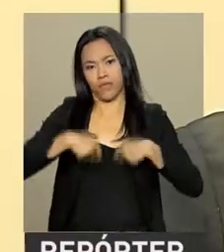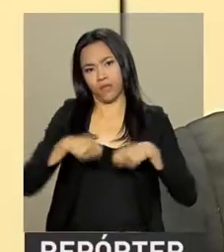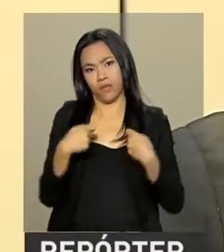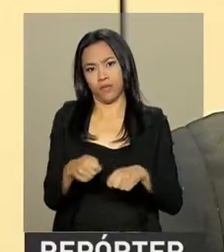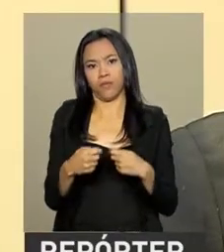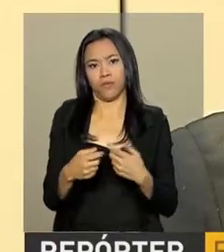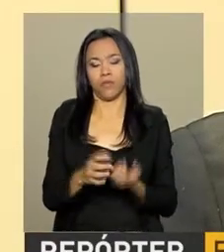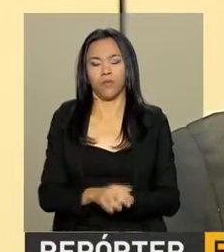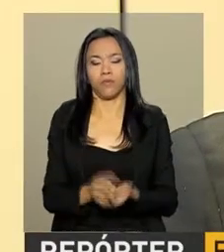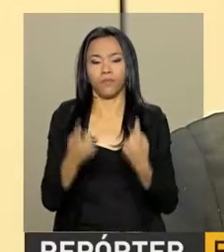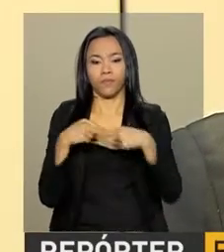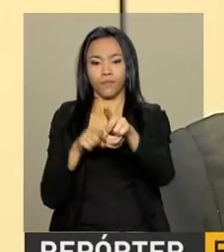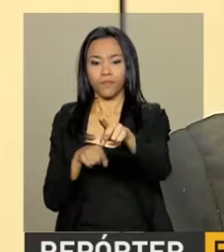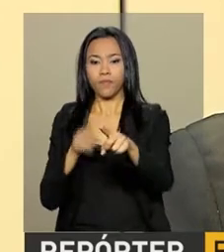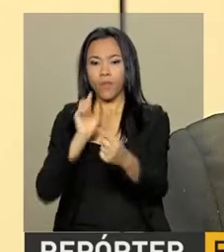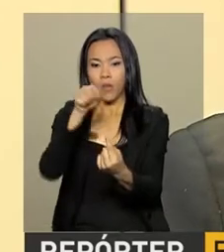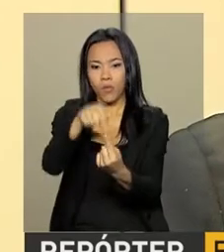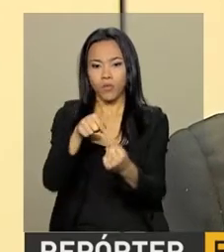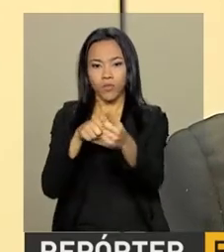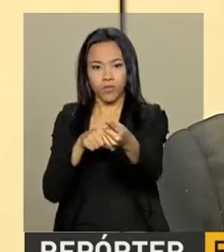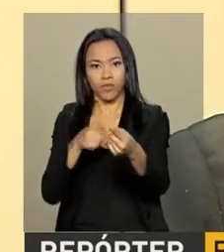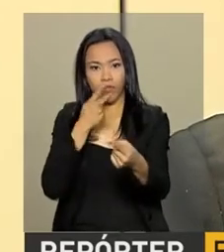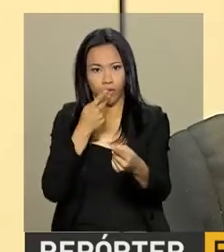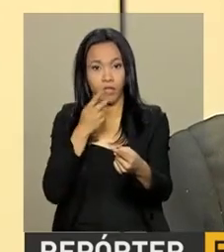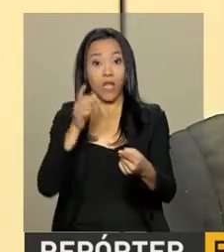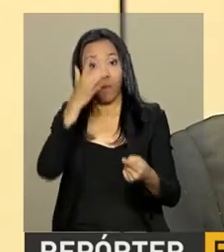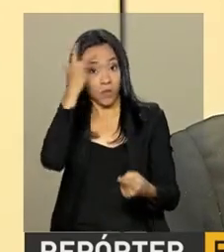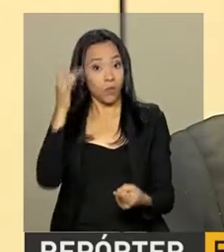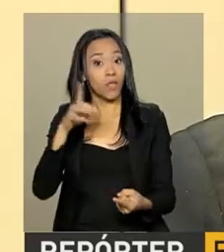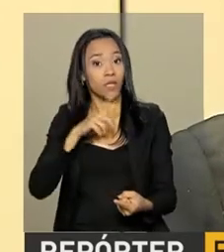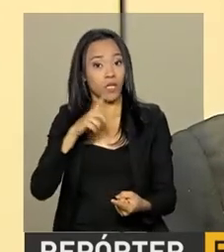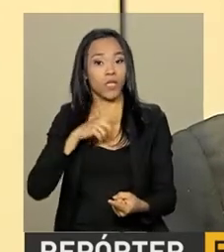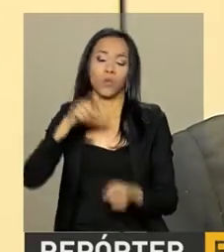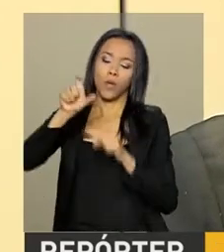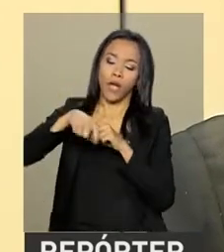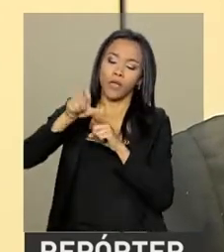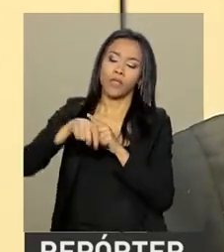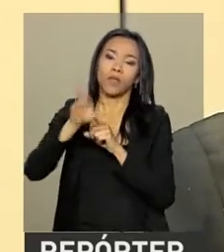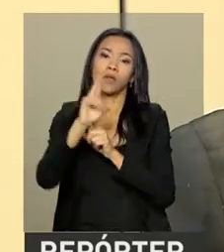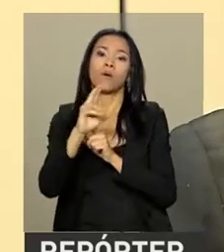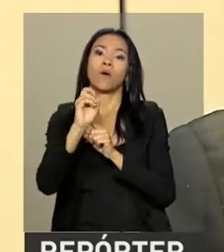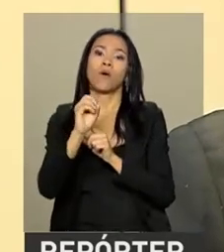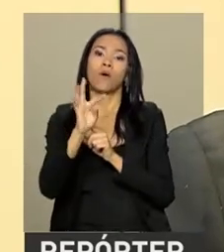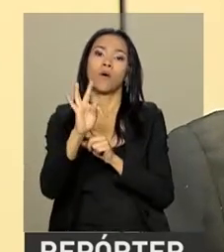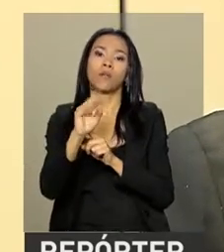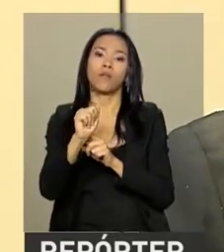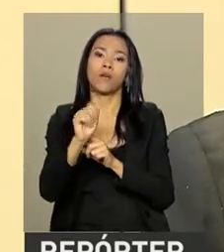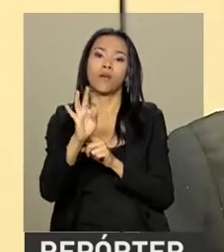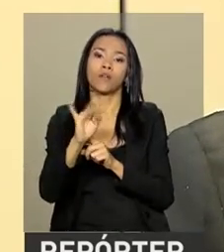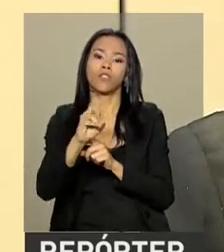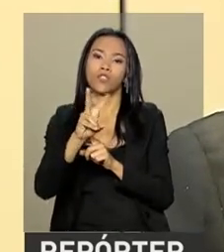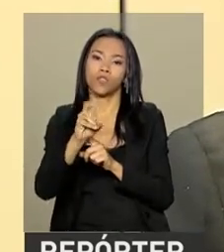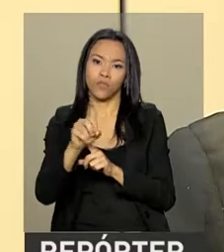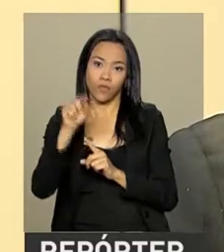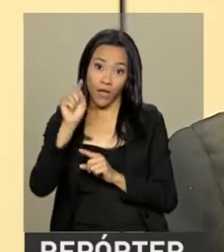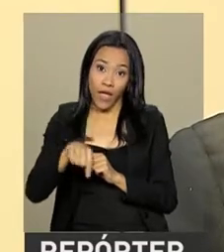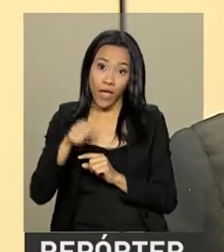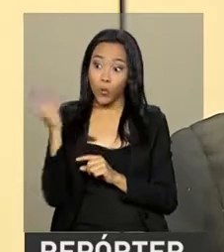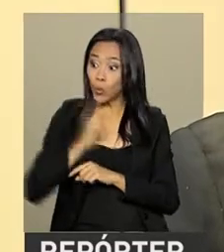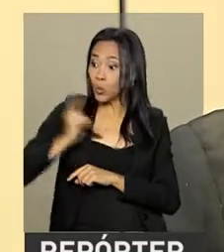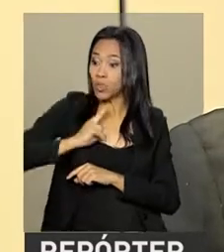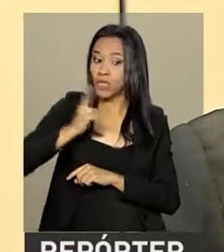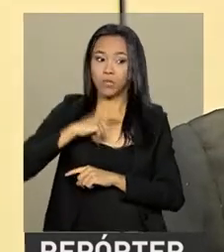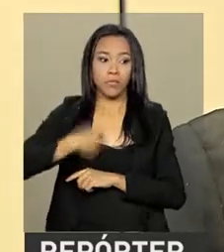é exatamente fazer com que a pessoa que está no cartão rotativo do cartão rotativo seja visto como uma linha de financiamento de emergência